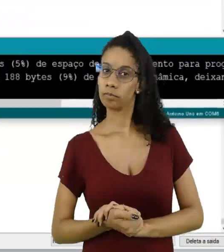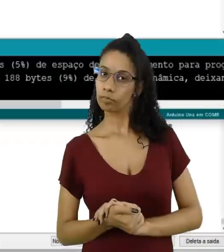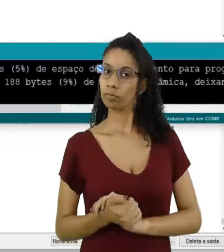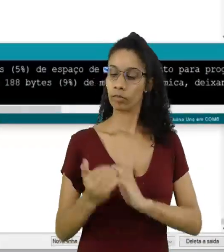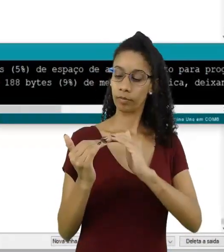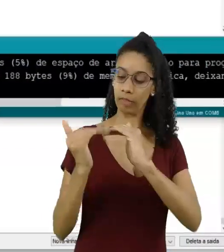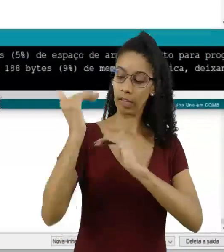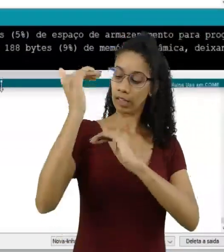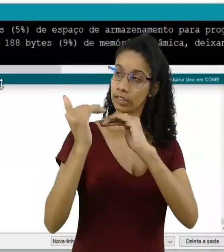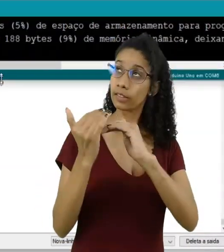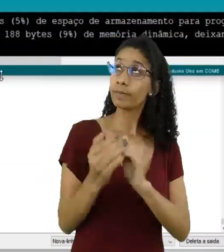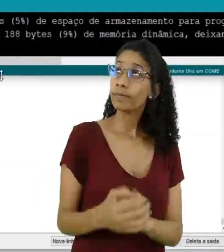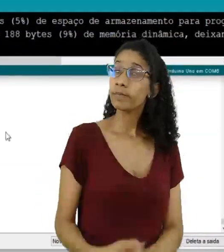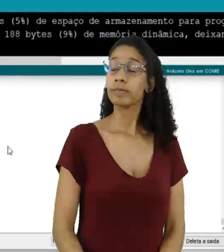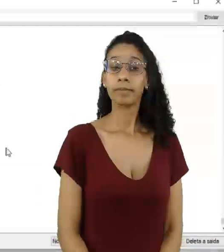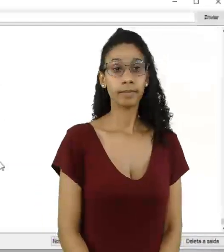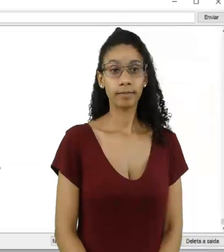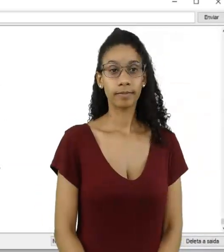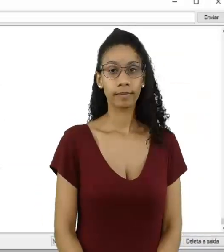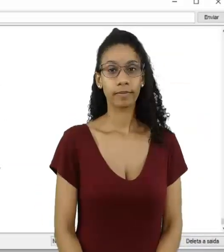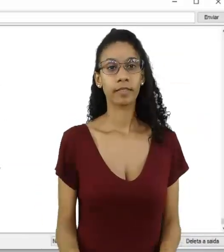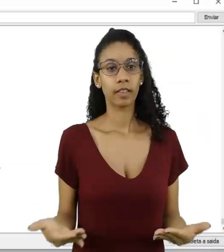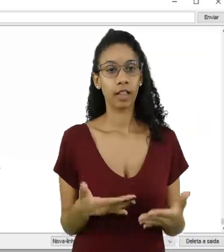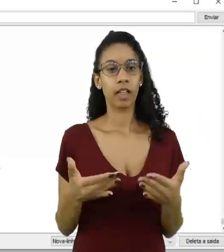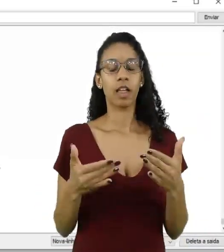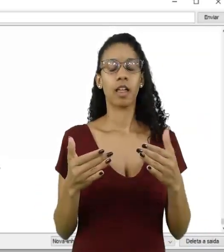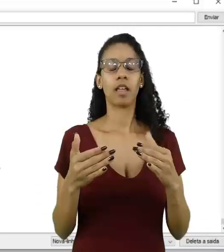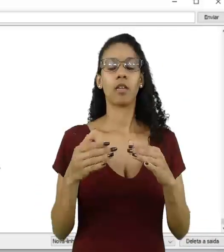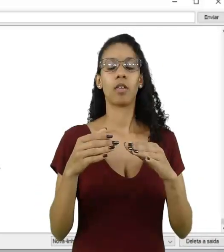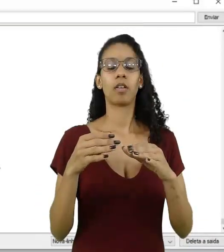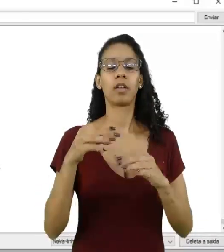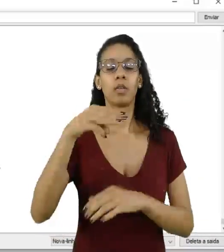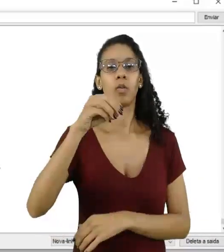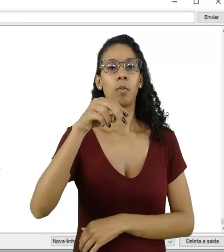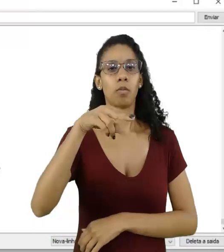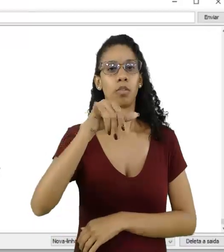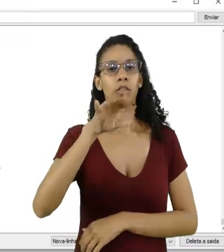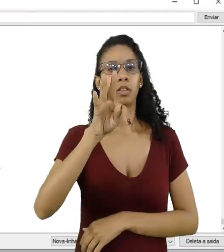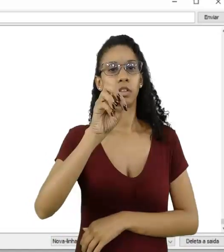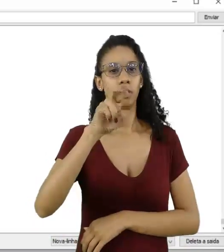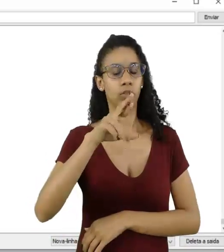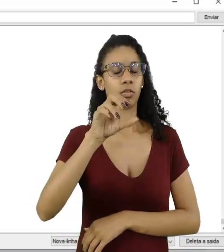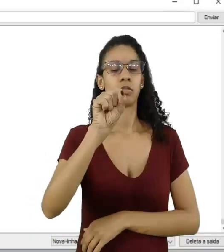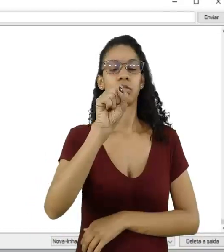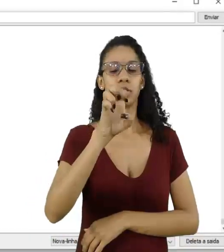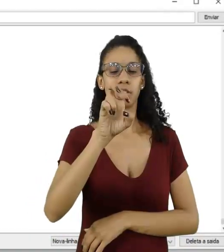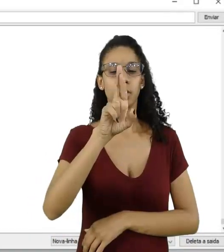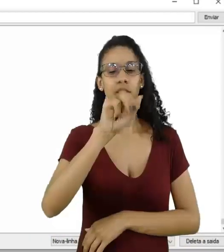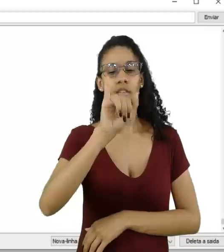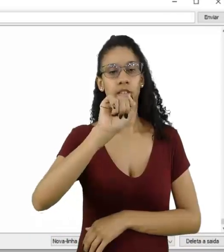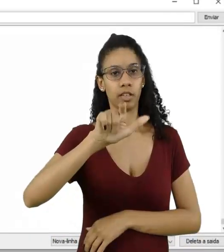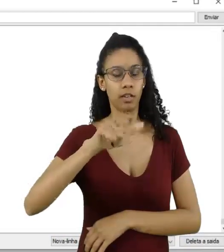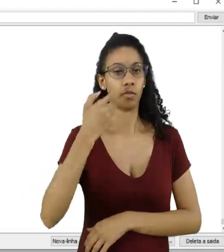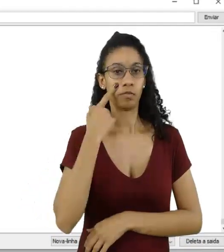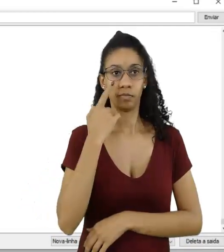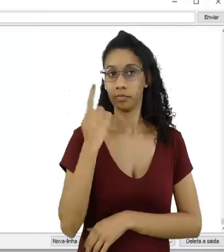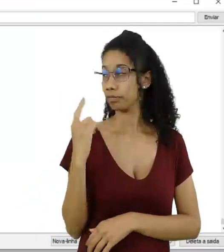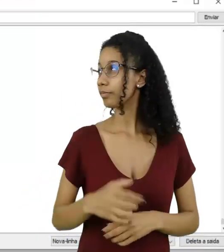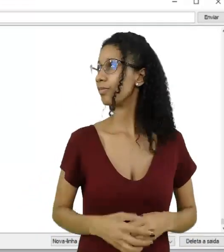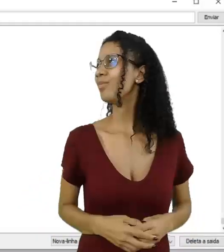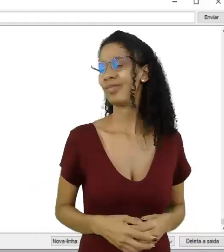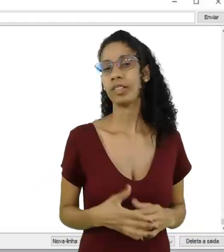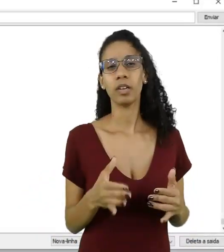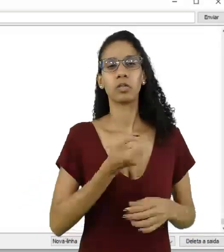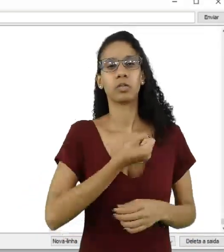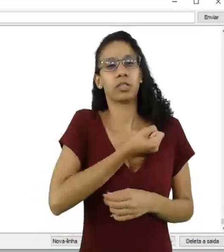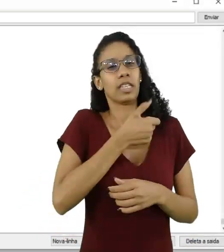colocar assim mesmo. Eu fico abrindo um e fechando o outro. Pronto. Tem um monitor serial aqui. E aqui em cima eu tenho o código do meu Arduino. Perceba que ele